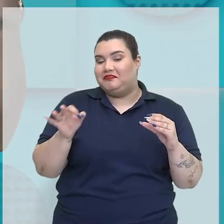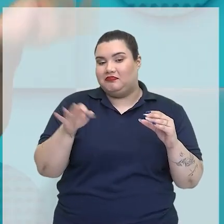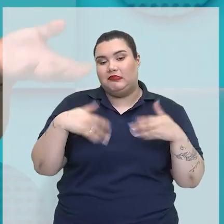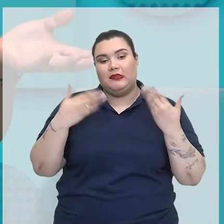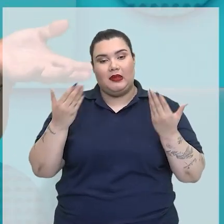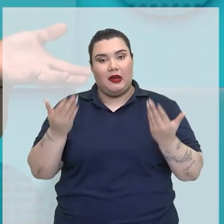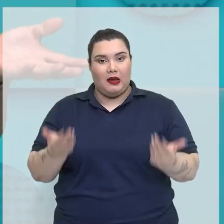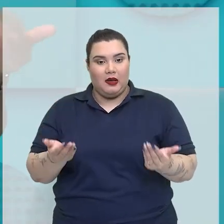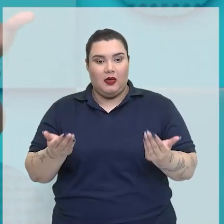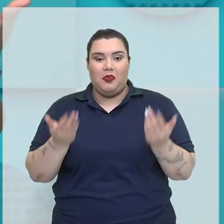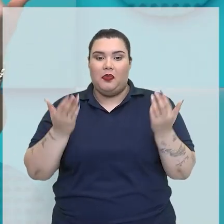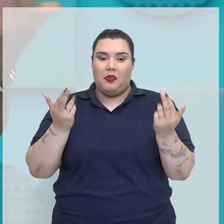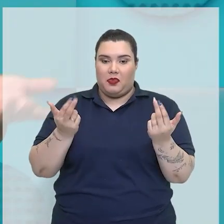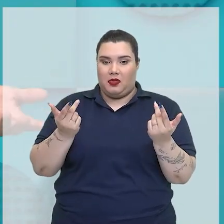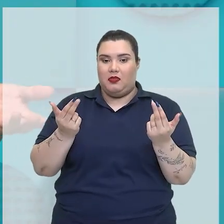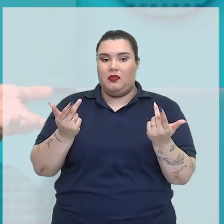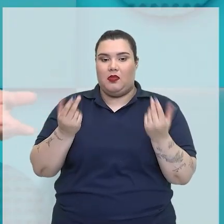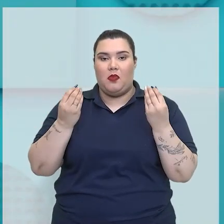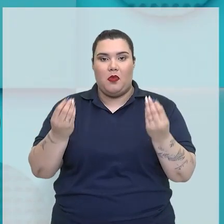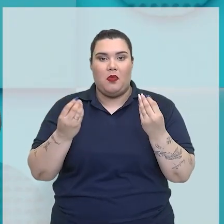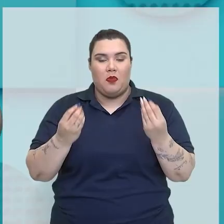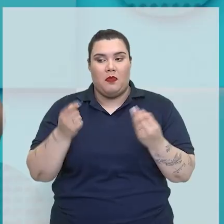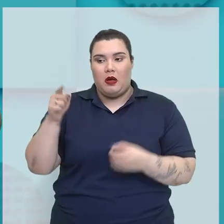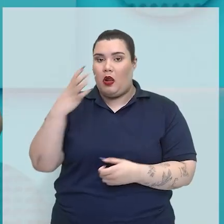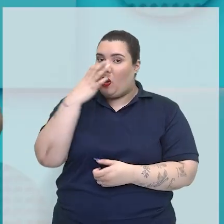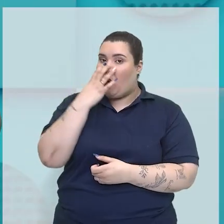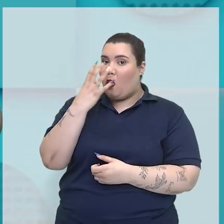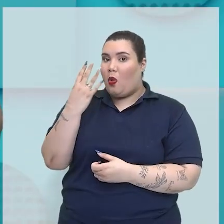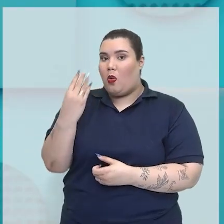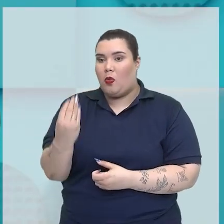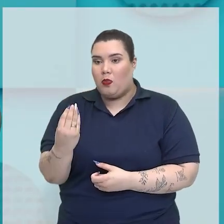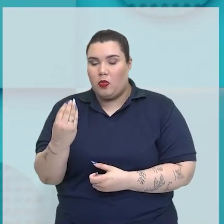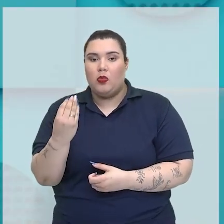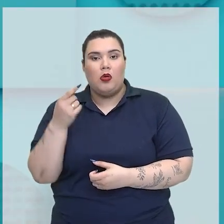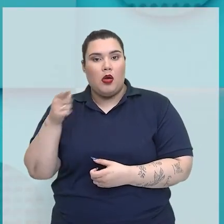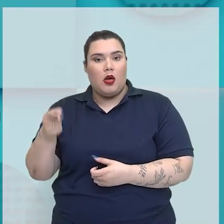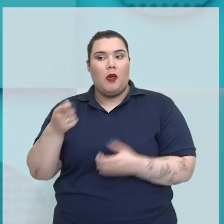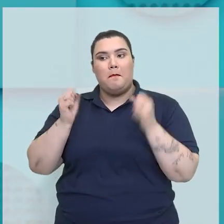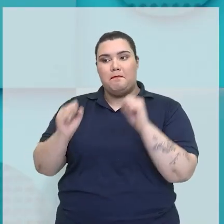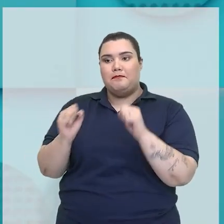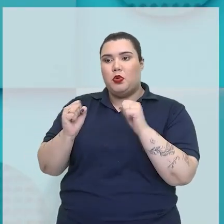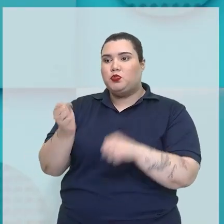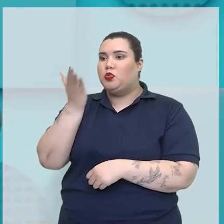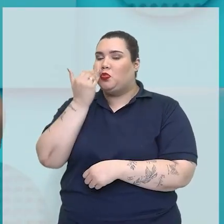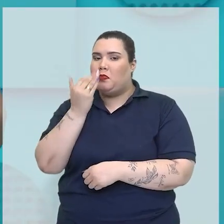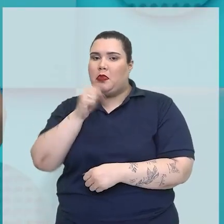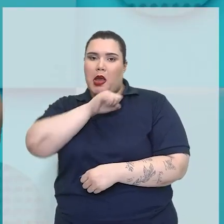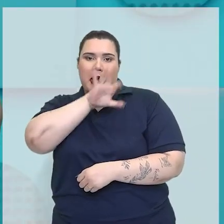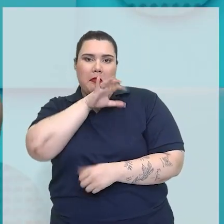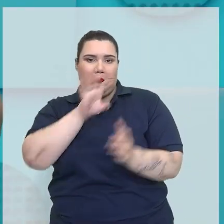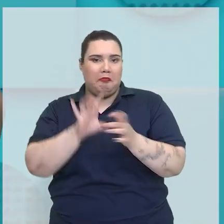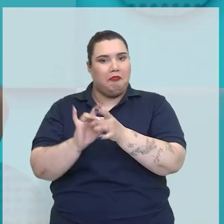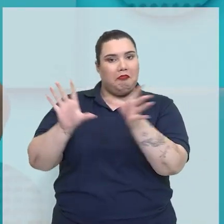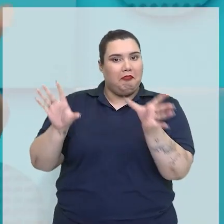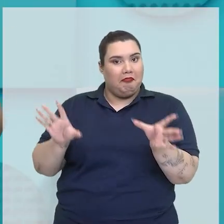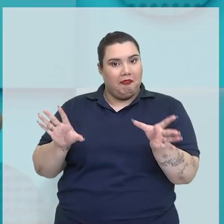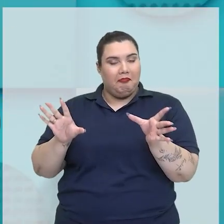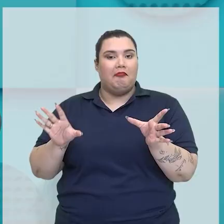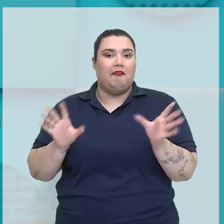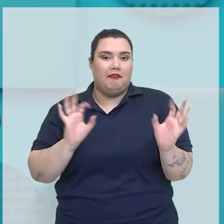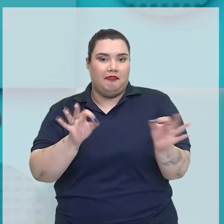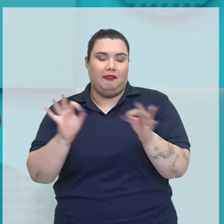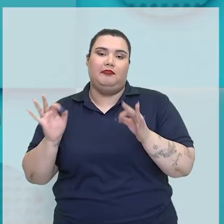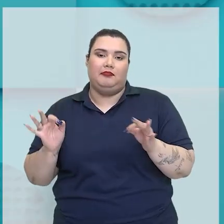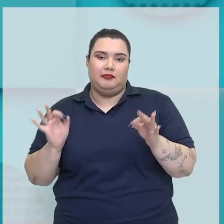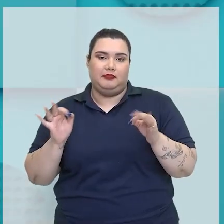a mesma coisa dele, como ele é lobo mau, ele é um lobo, então ele pode comer animais, né? Então, aqui,